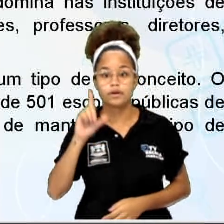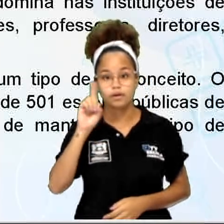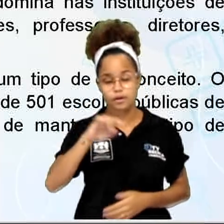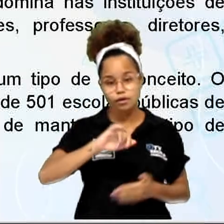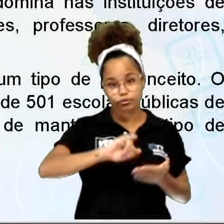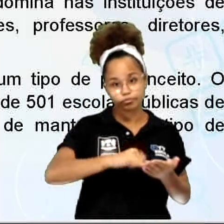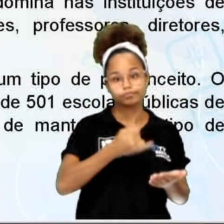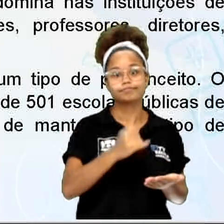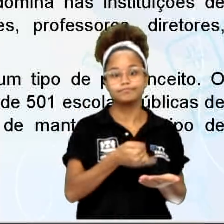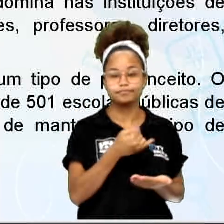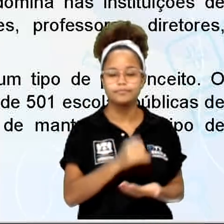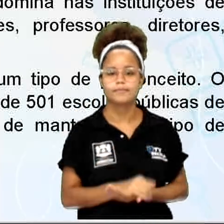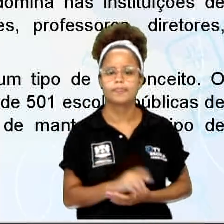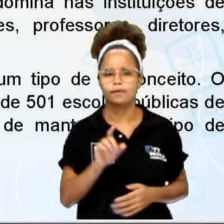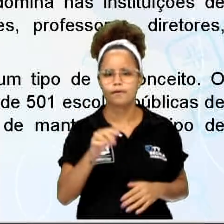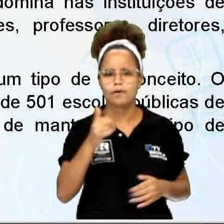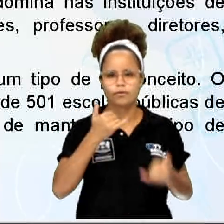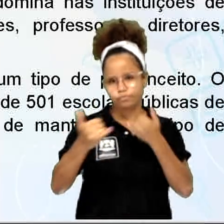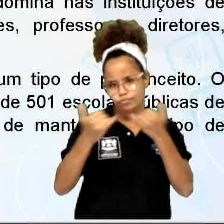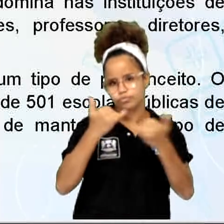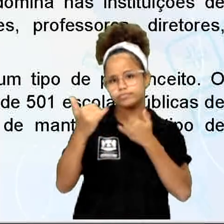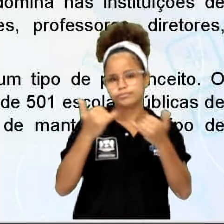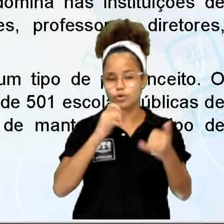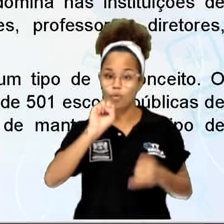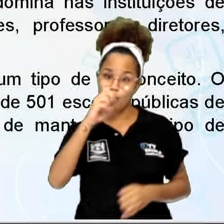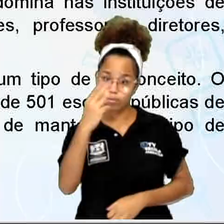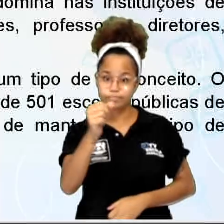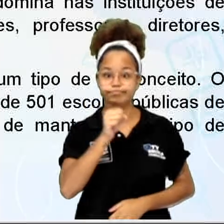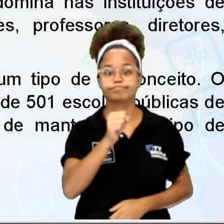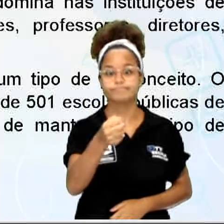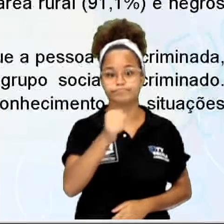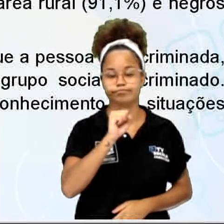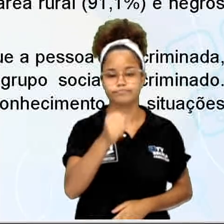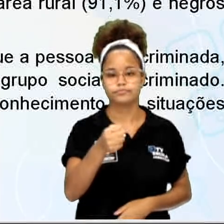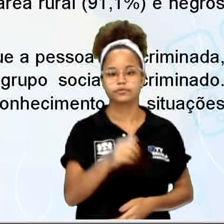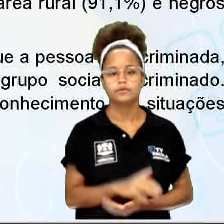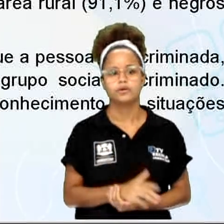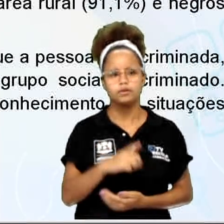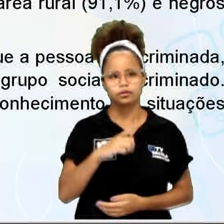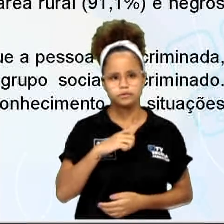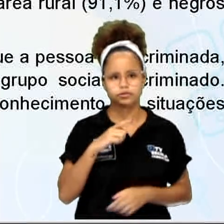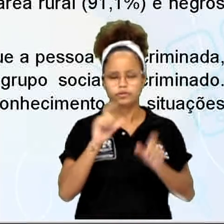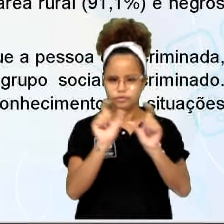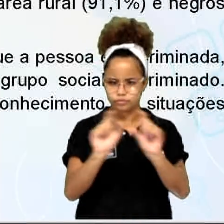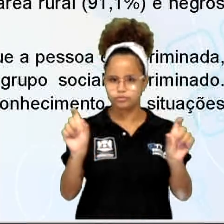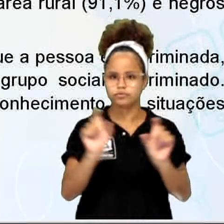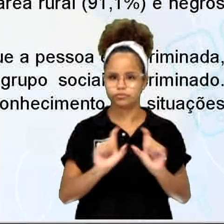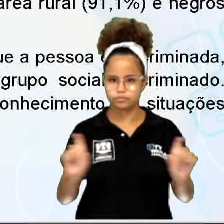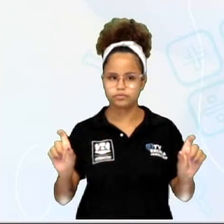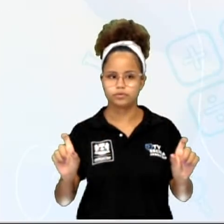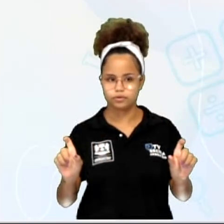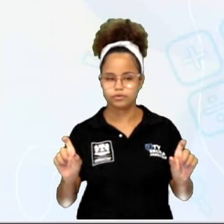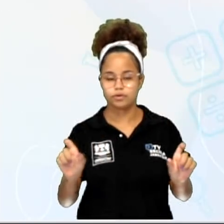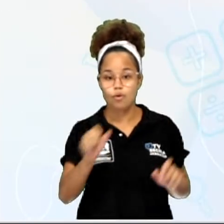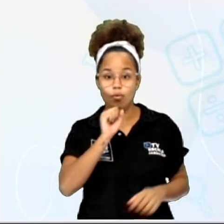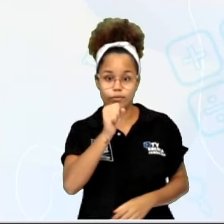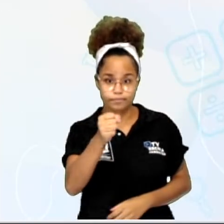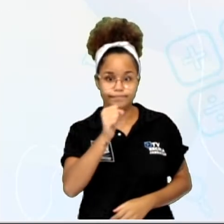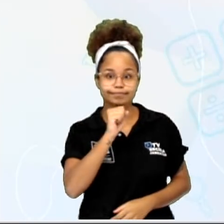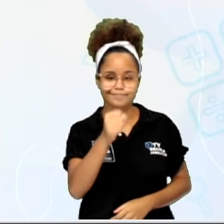né? Provavelmente uma notícia ou uma reportagem. Como a gente tem um detalhamento dos dados, então nós estamos diante provavelmente aí de uma reportagem,